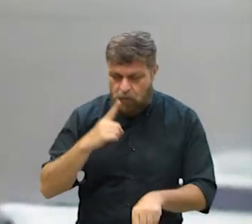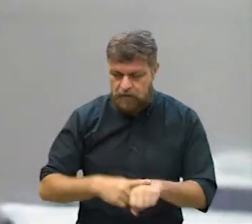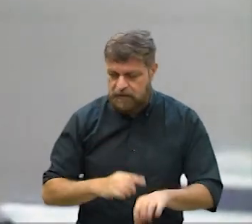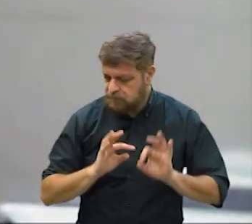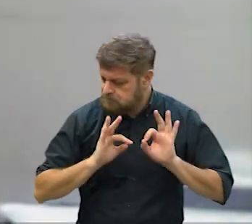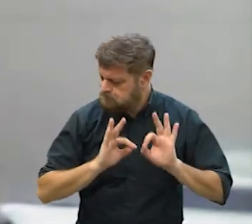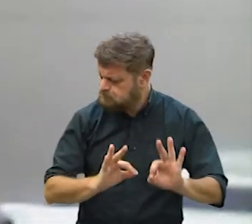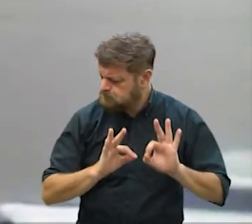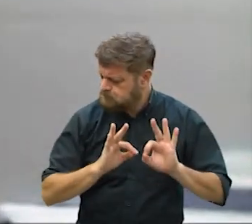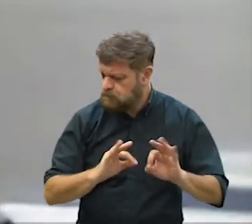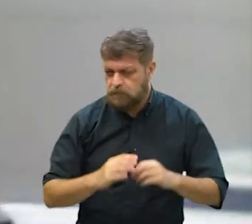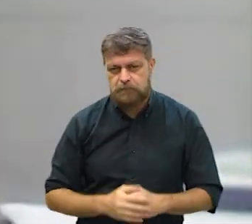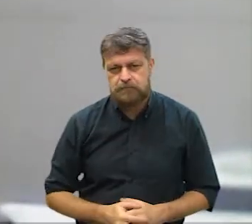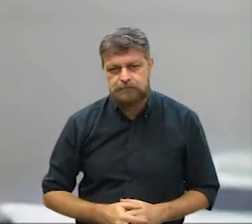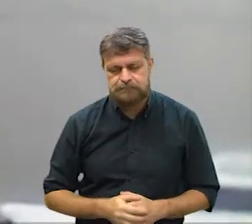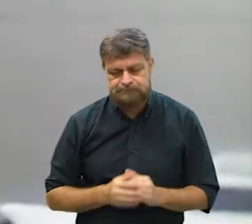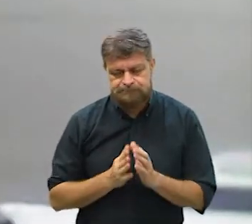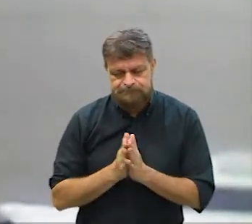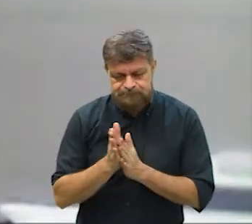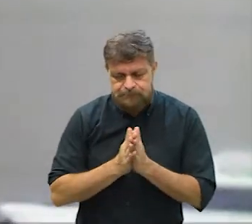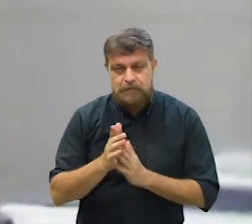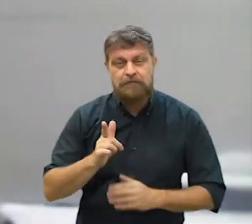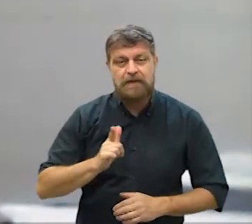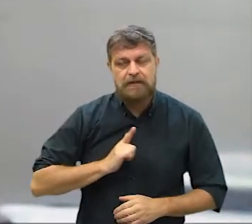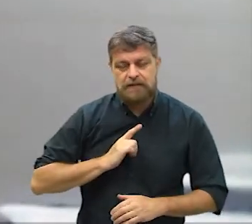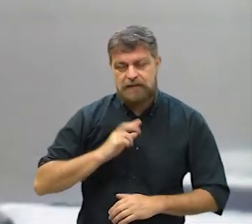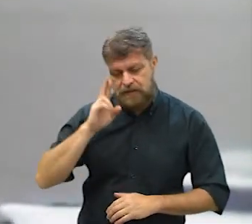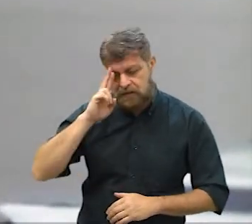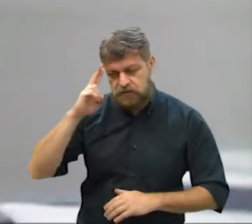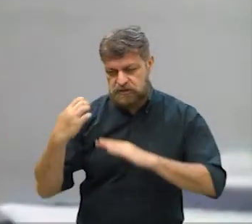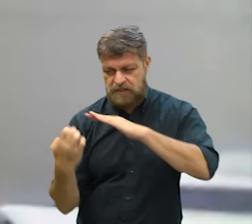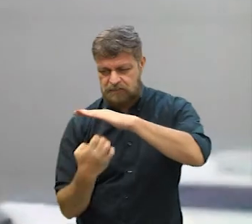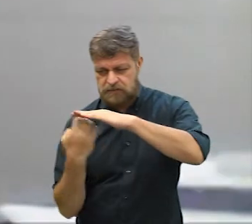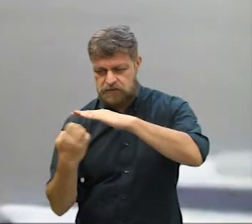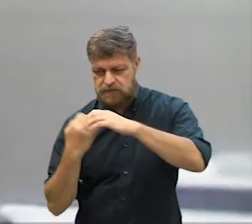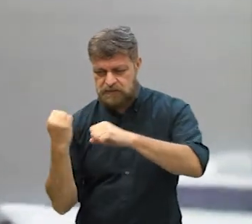viu? E tem construtoras que